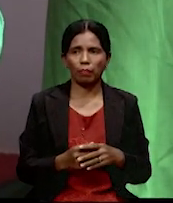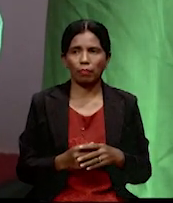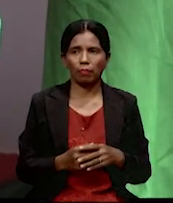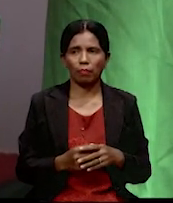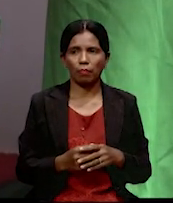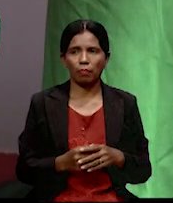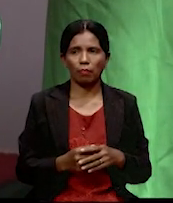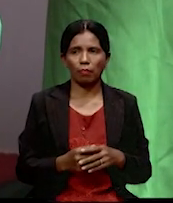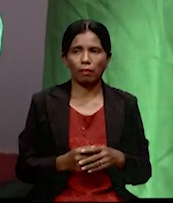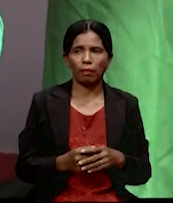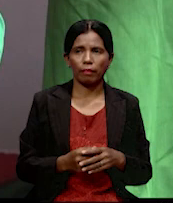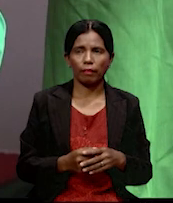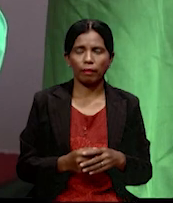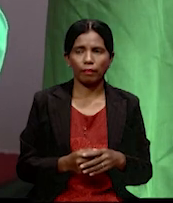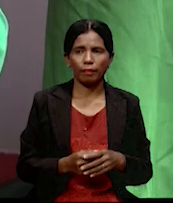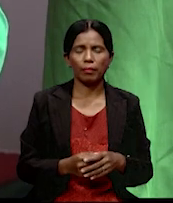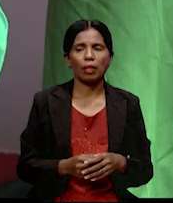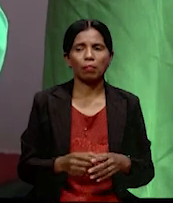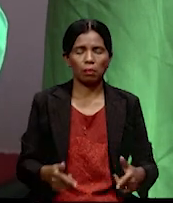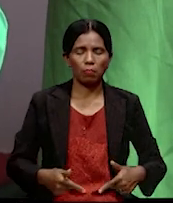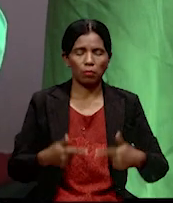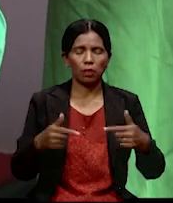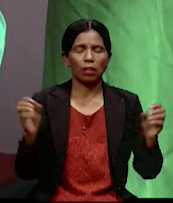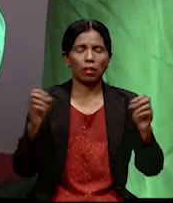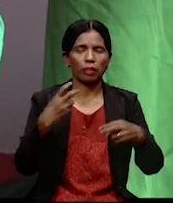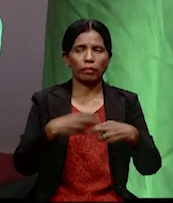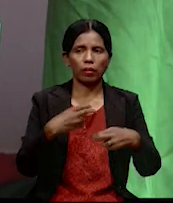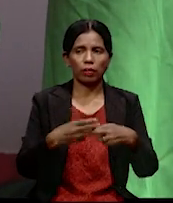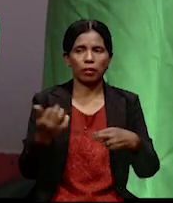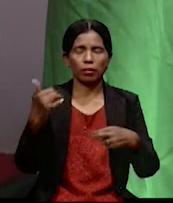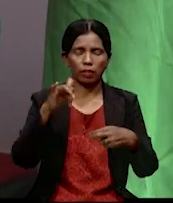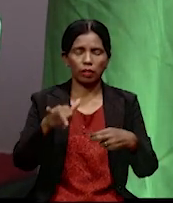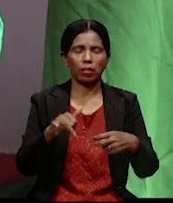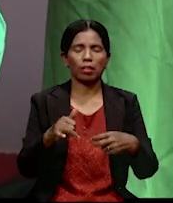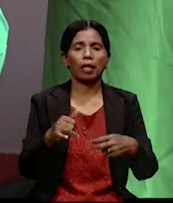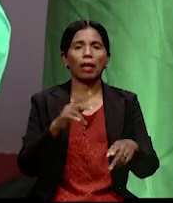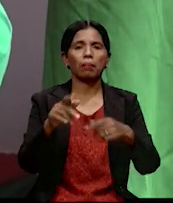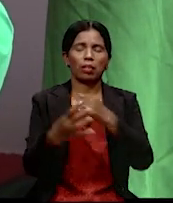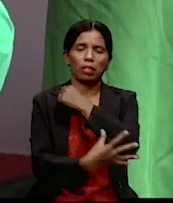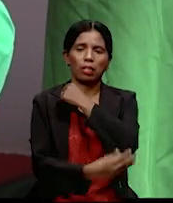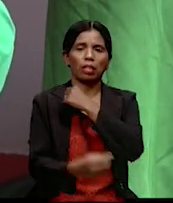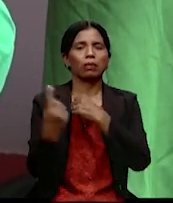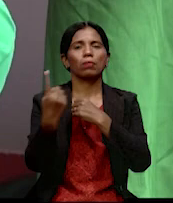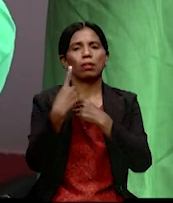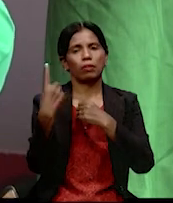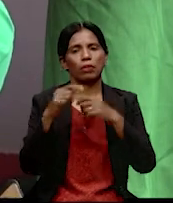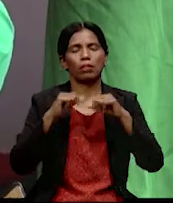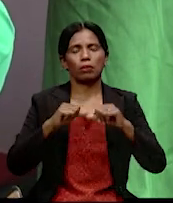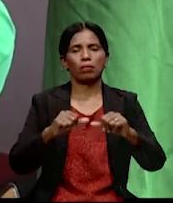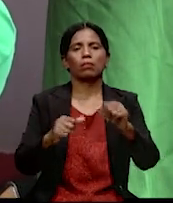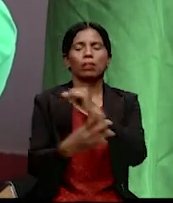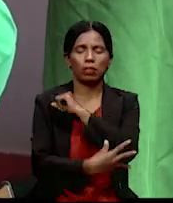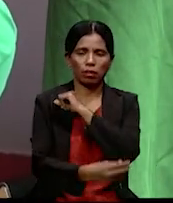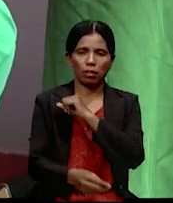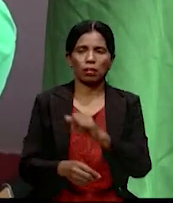Mana sih bela heta untuk terjadi? Sira ne se atan ne bebe kafati alis. Dalam rumah yang